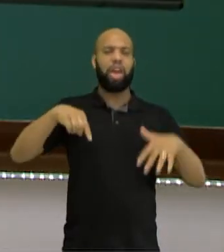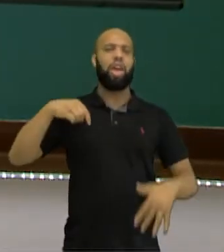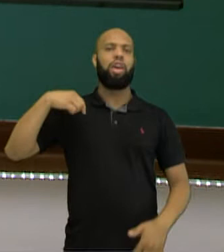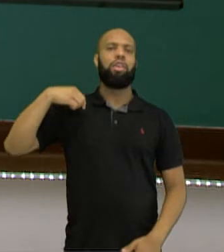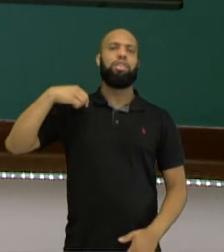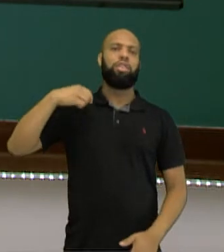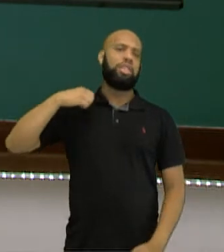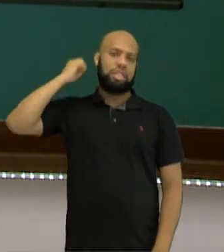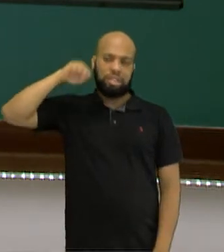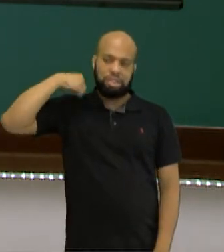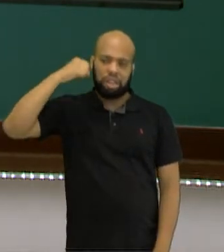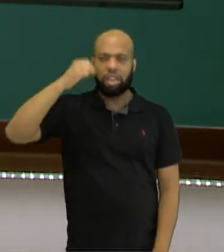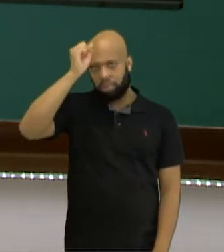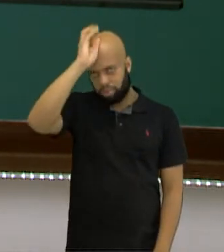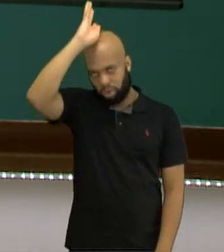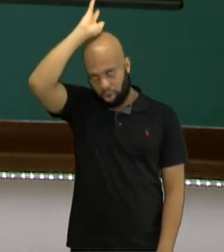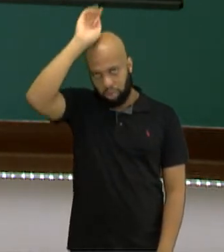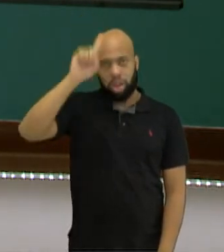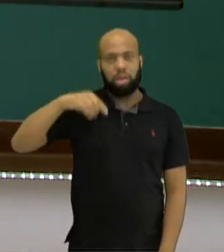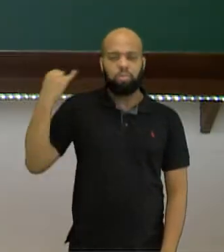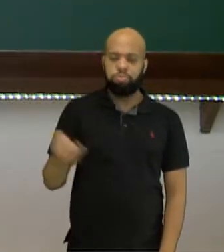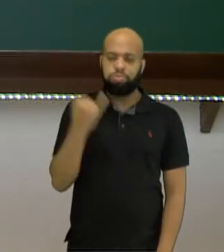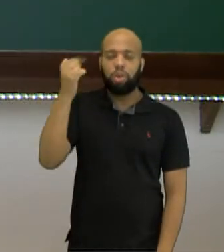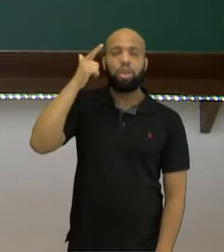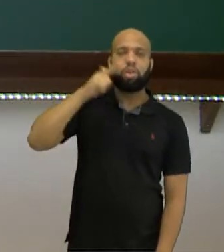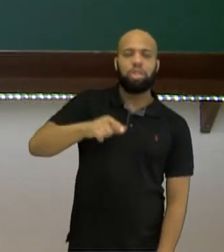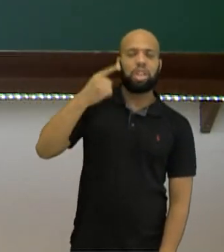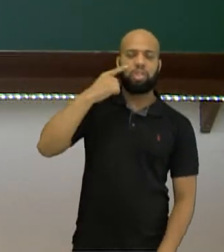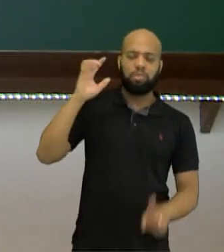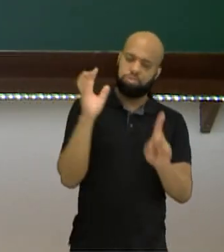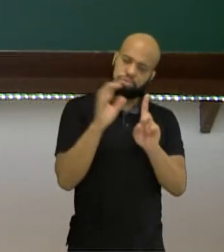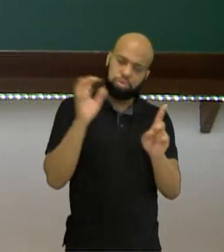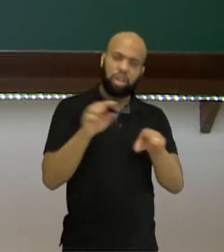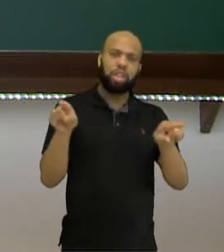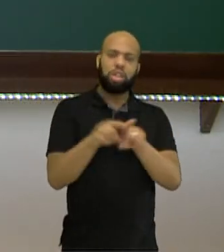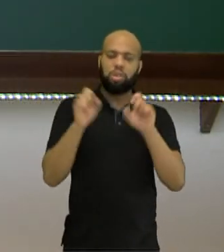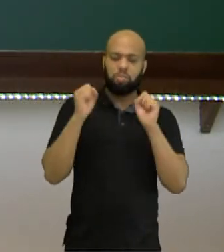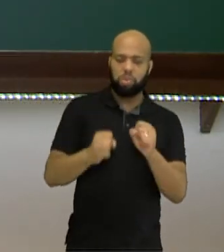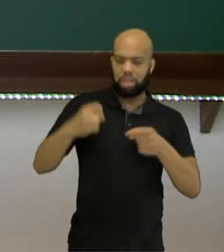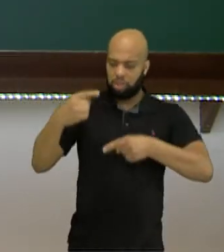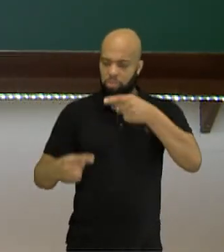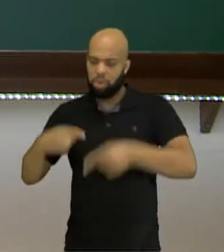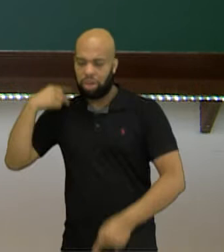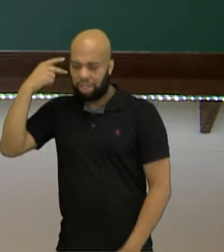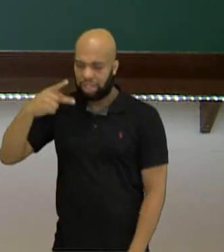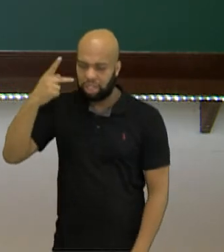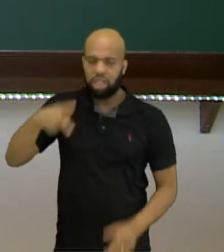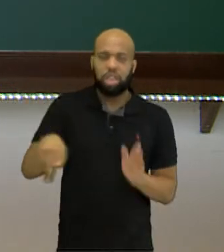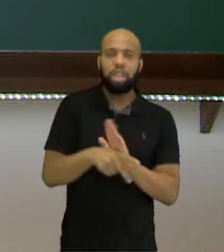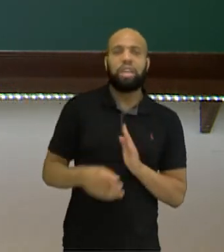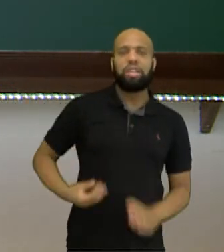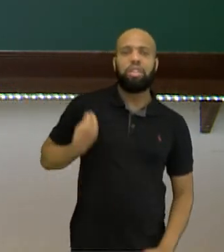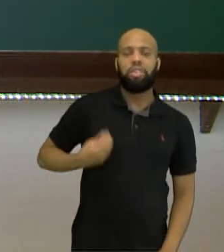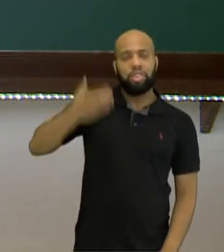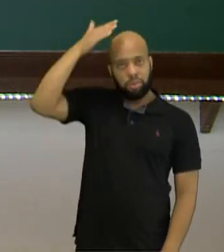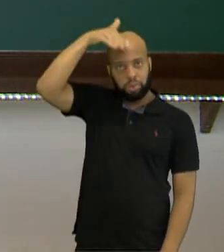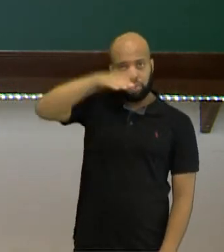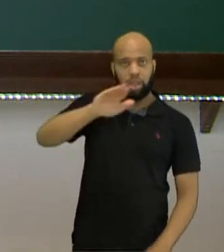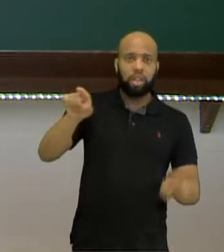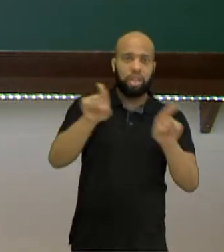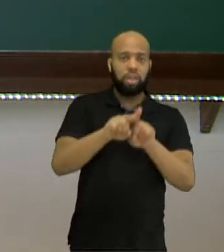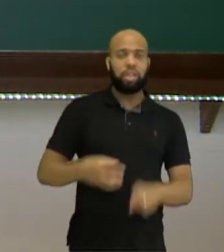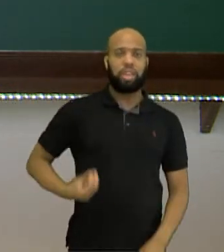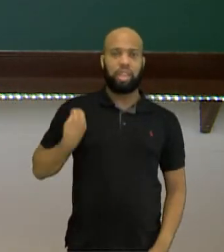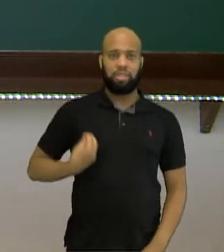isso é muito importante para que você possa ter tá devido à influência e o poder político e uma vida republicana e numa